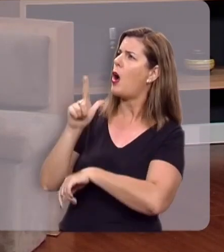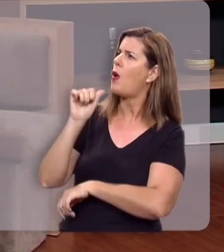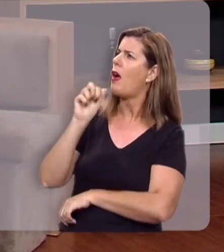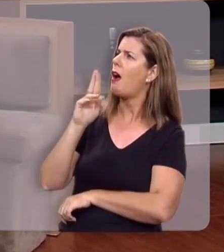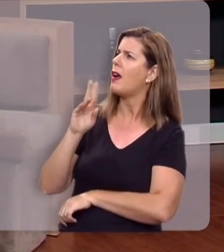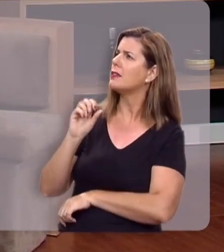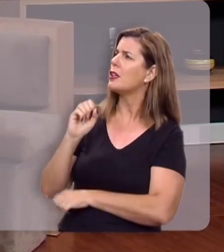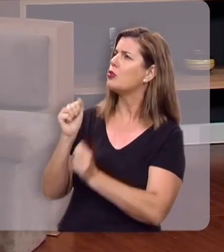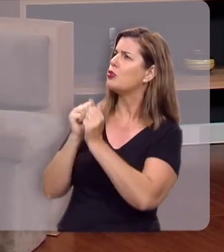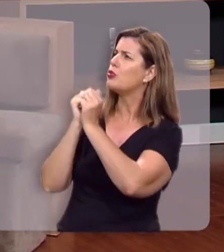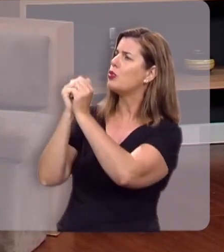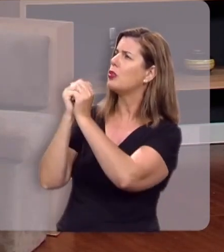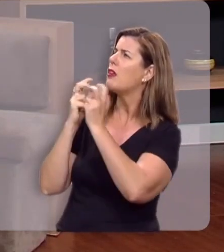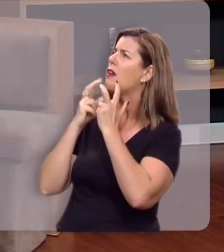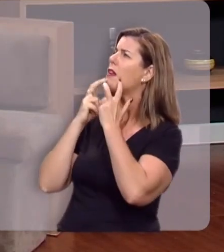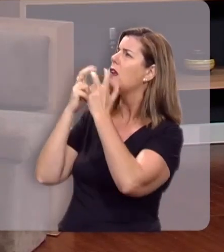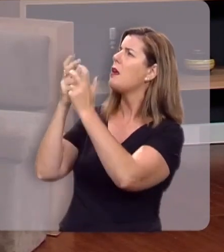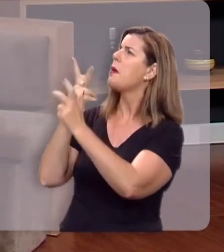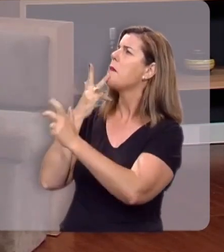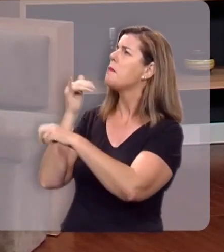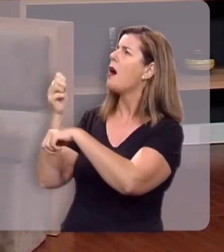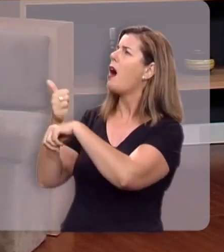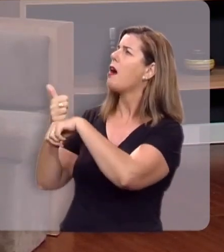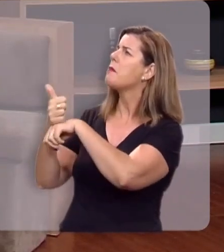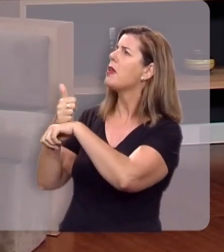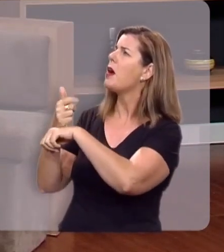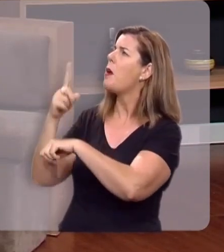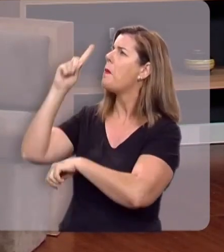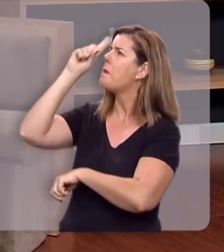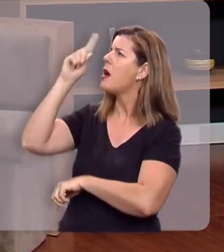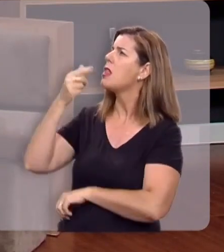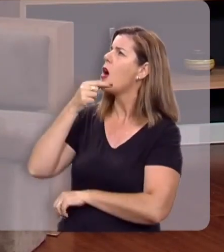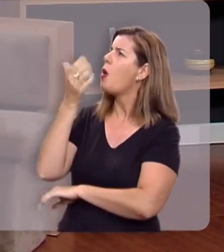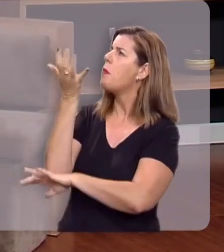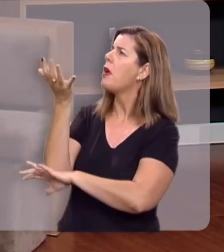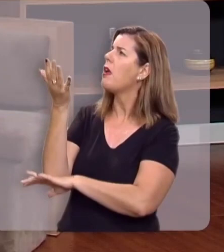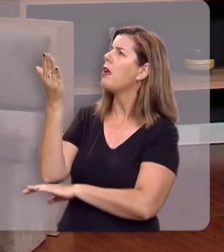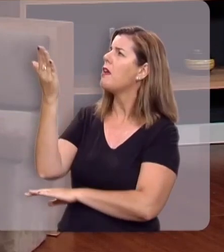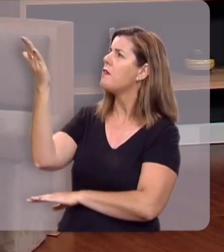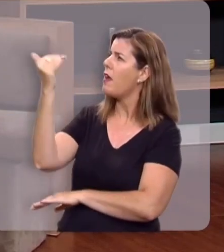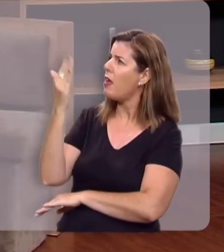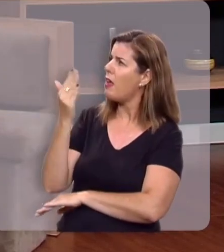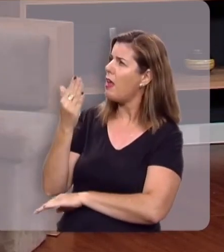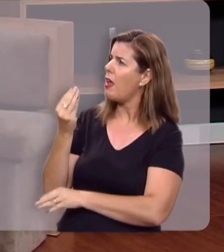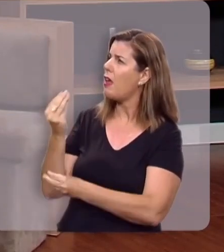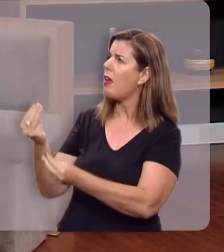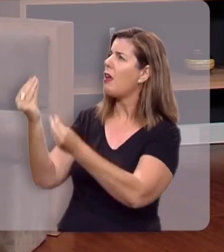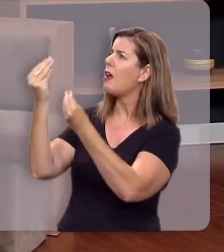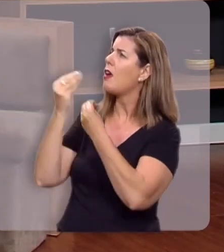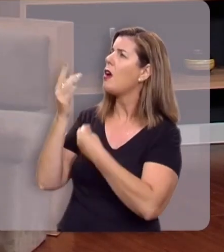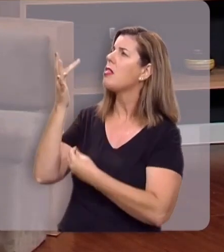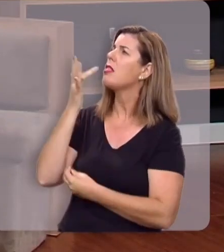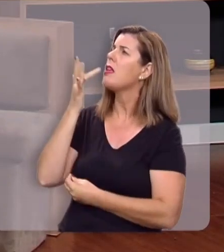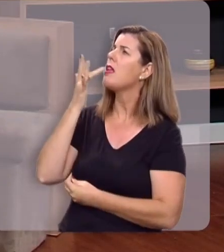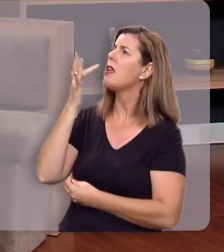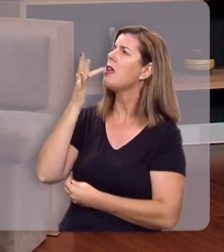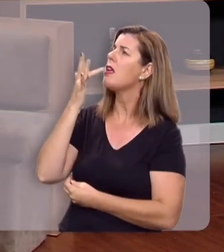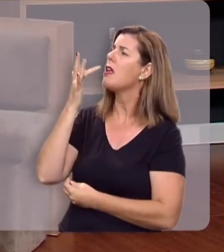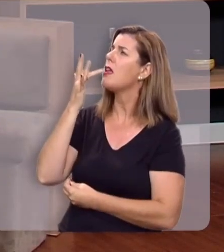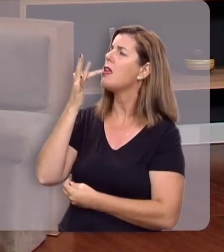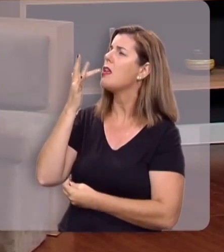seu seio. E clamou: Pai Abraão, manda Lázaro que venha e ponha o seu